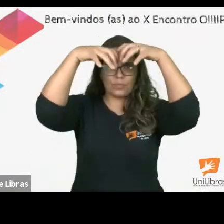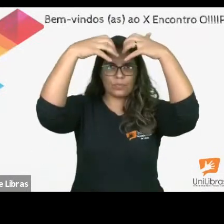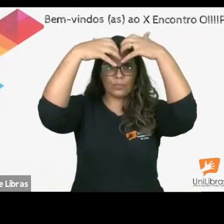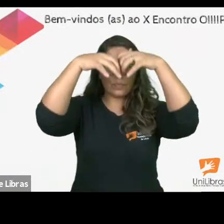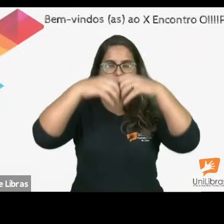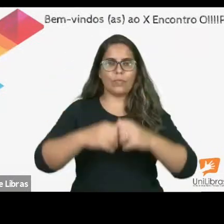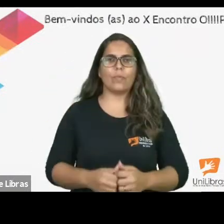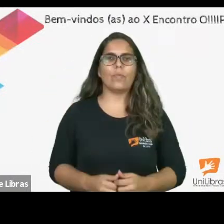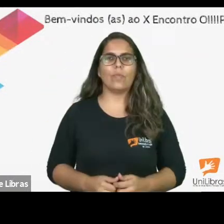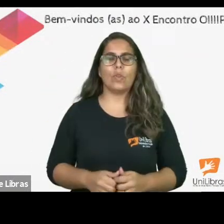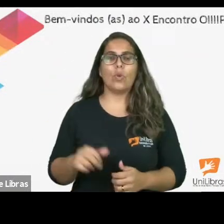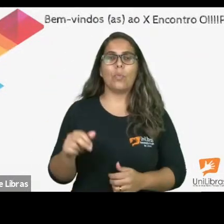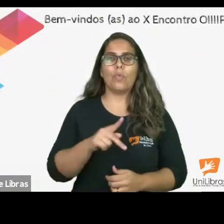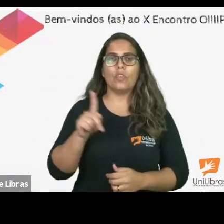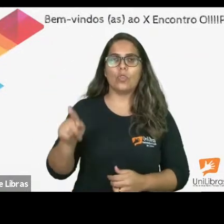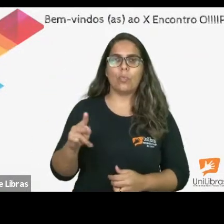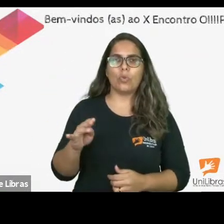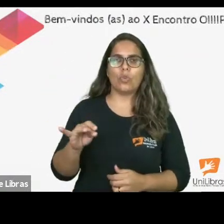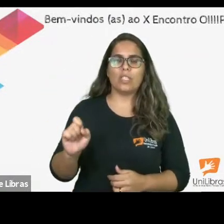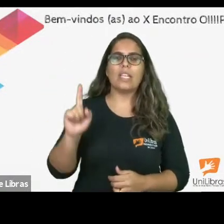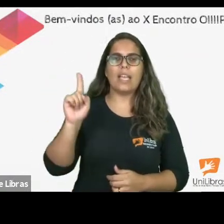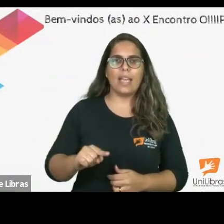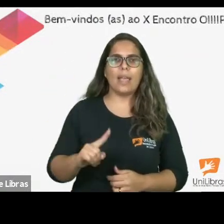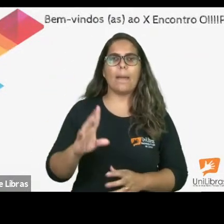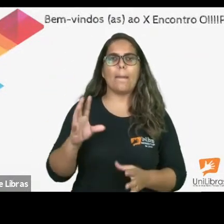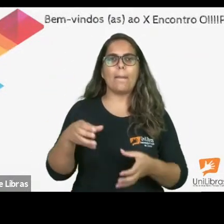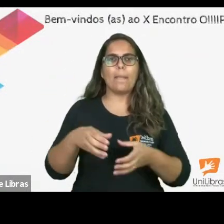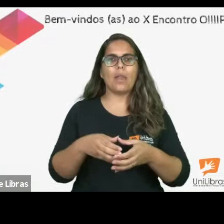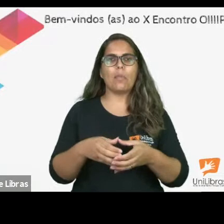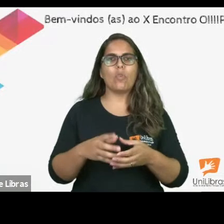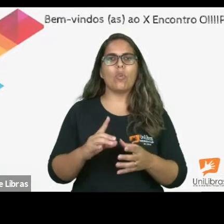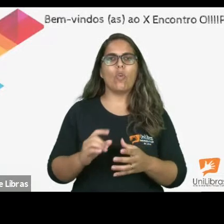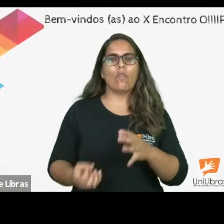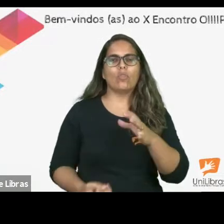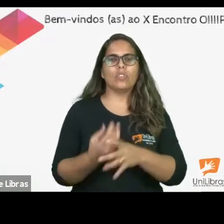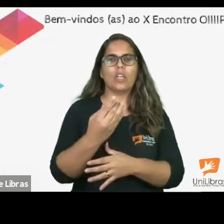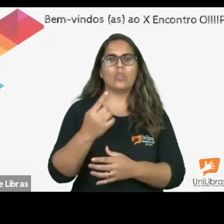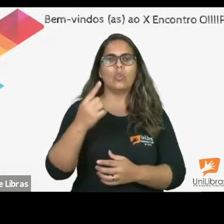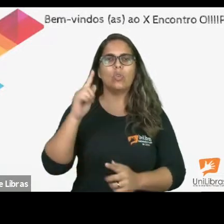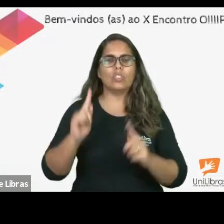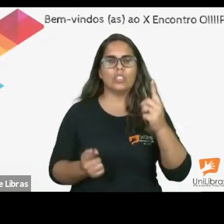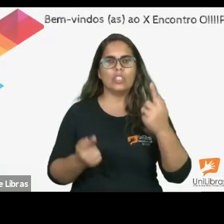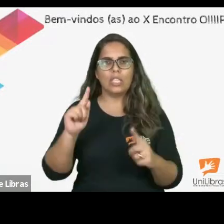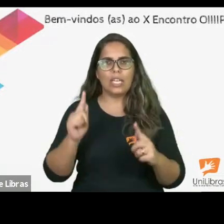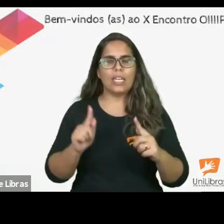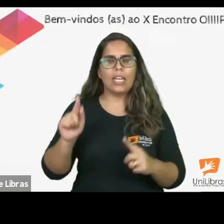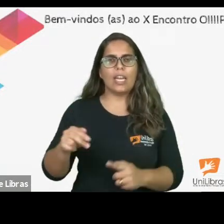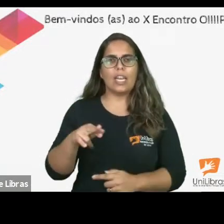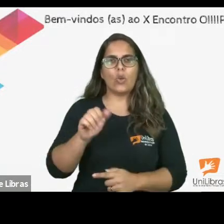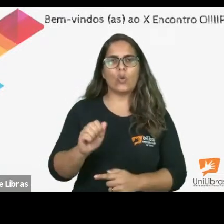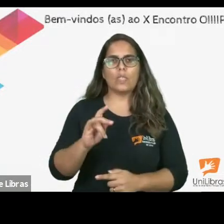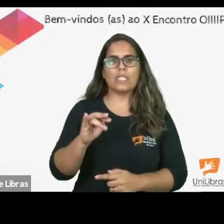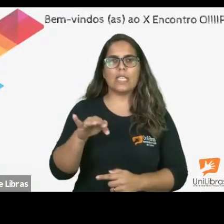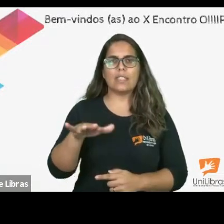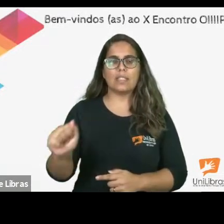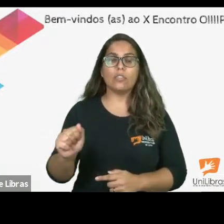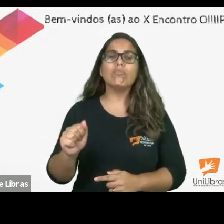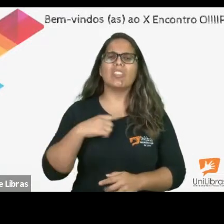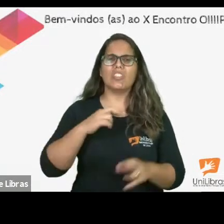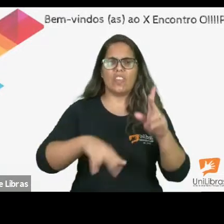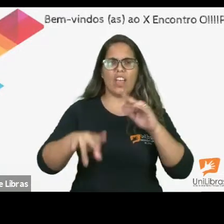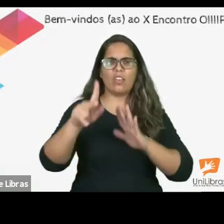Professor Podozes é membro fundador da Sociedade Chilena de Neurociências. Ele dirigiu diversos